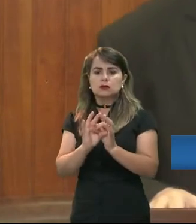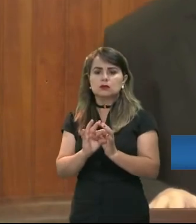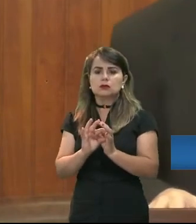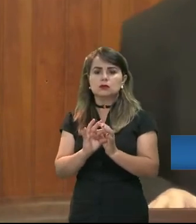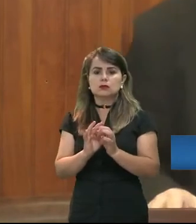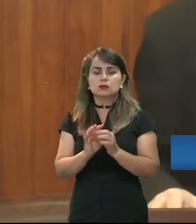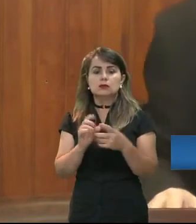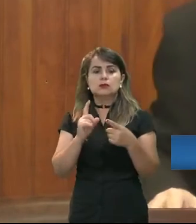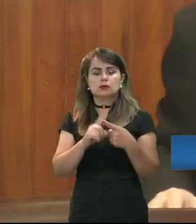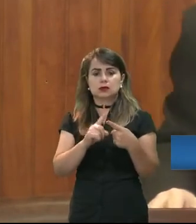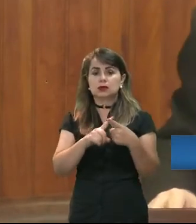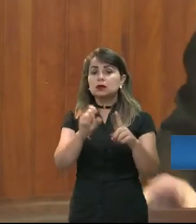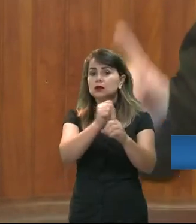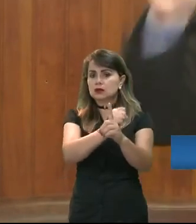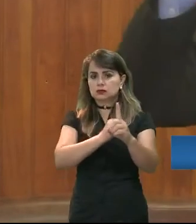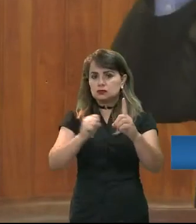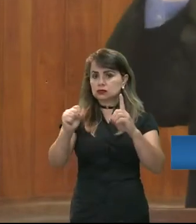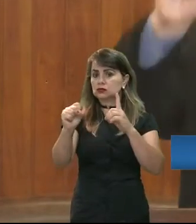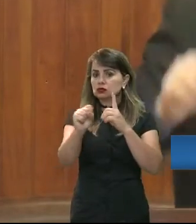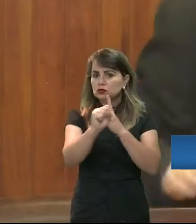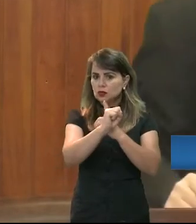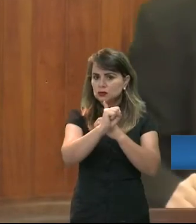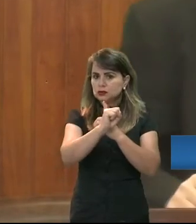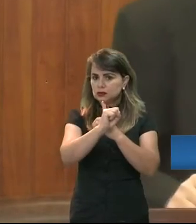considerando que nós estamos numa sociedade